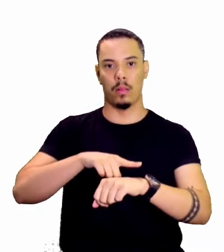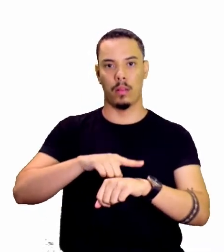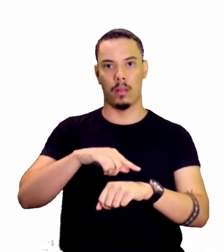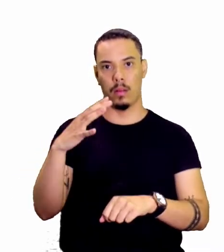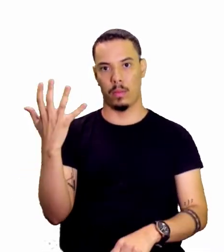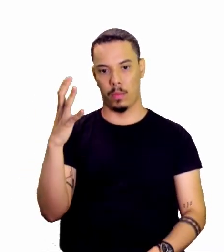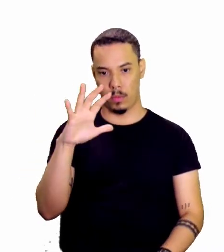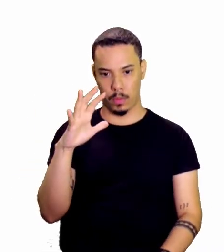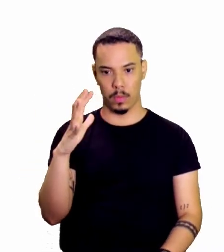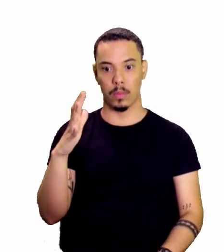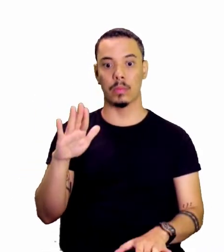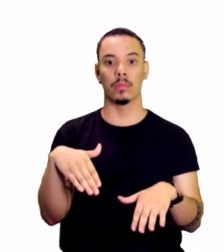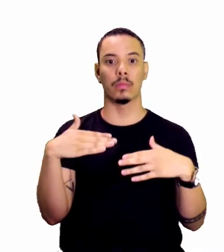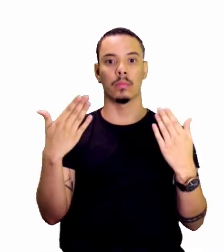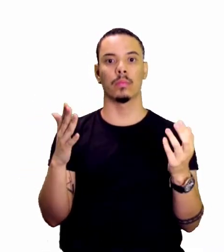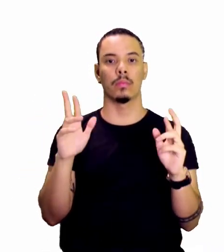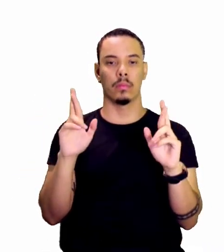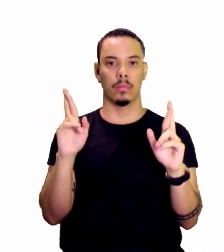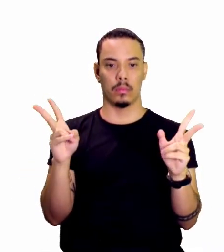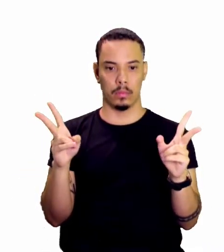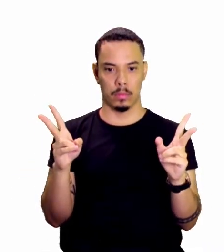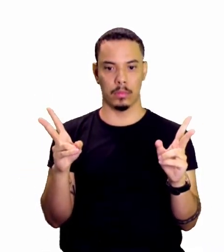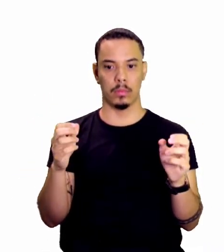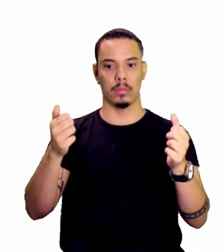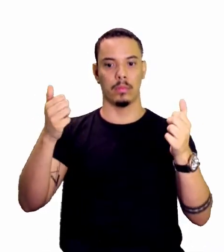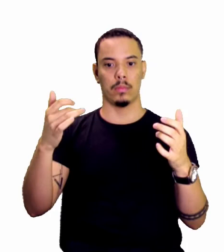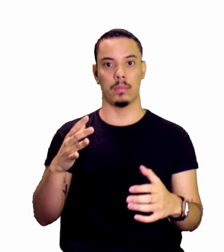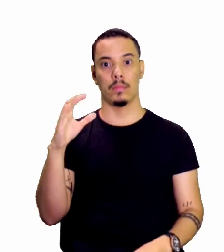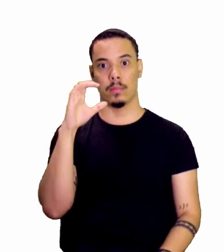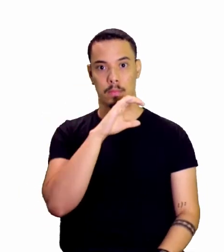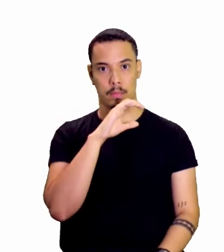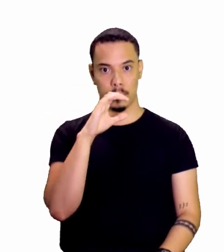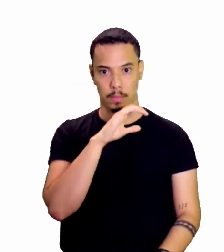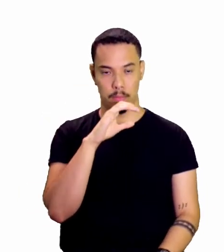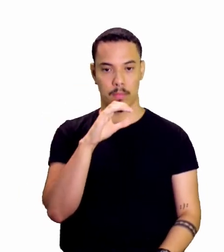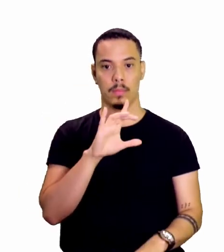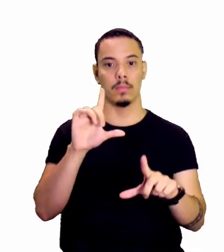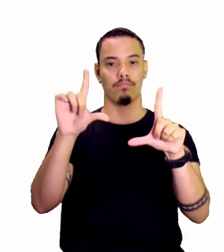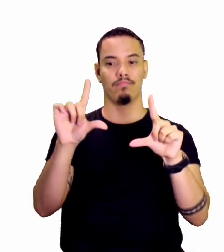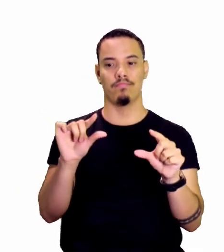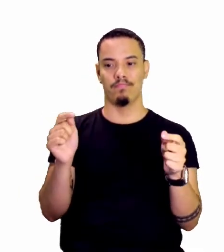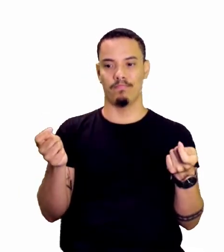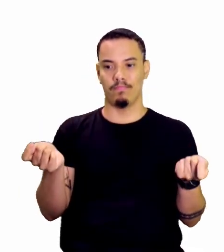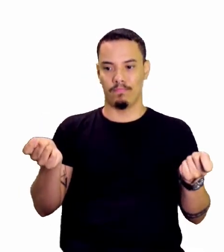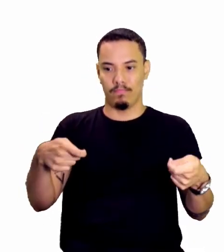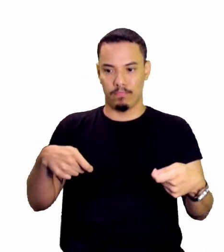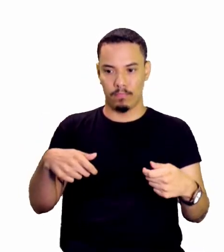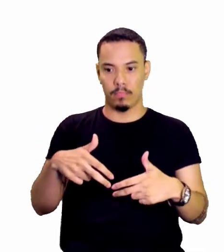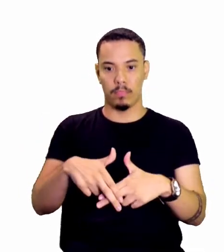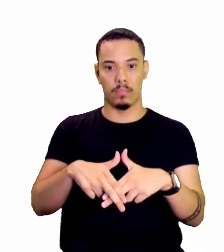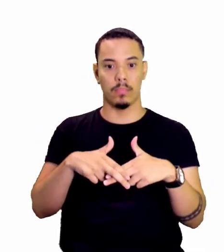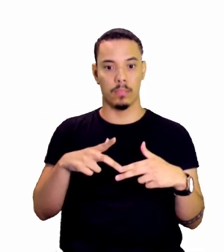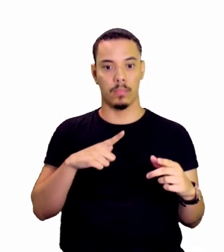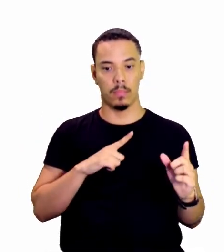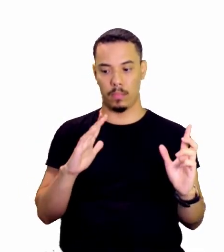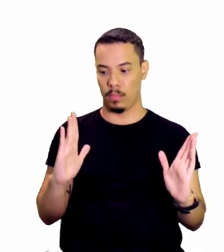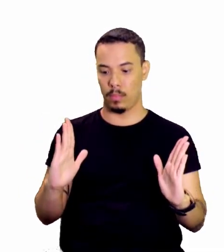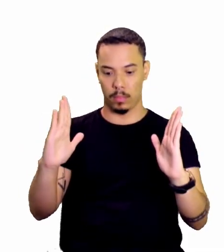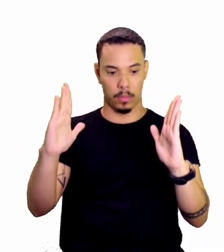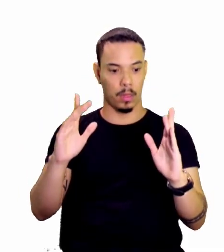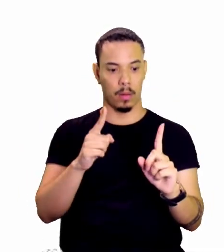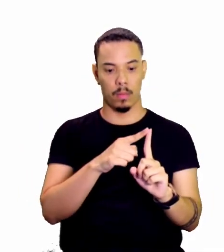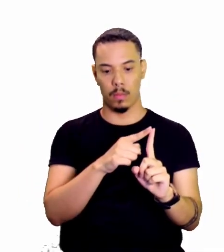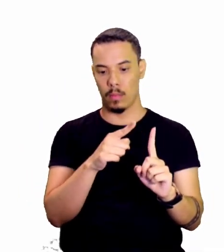Olha só qual é a diferença aqui dessa quando a gente fala de outras vezes tem que ser o menor possível instante de tempo bem